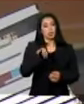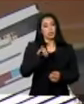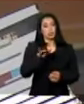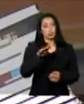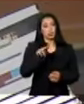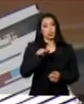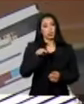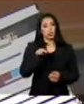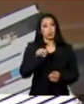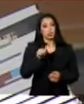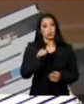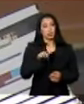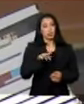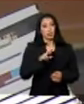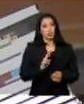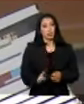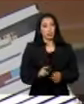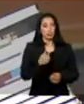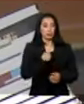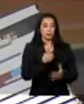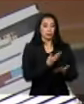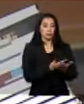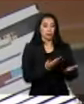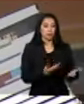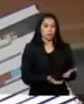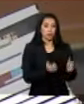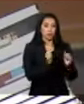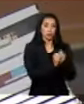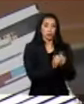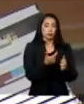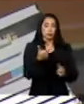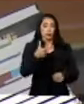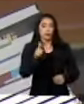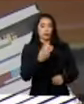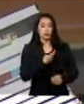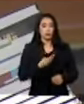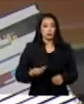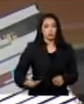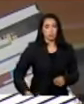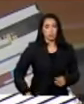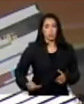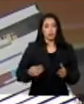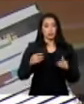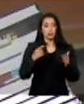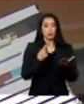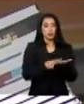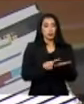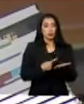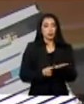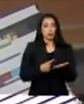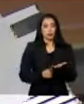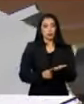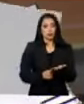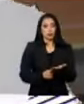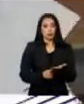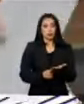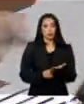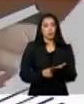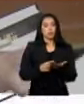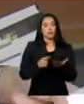na companhia honrosa de outros colegas. O acórdão ficou assim resumido e transcrevo a